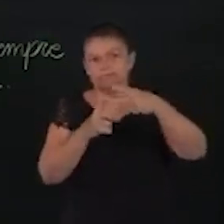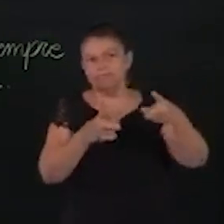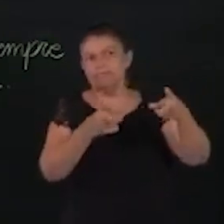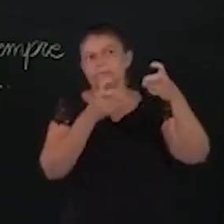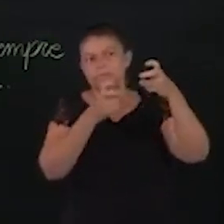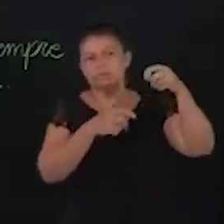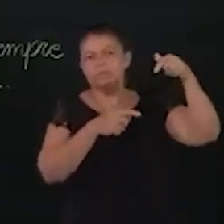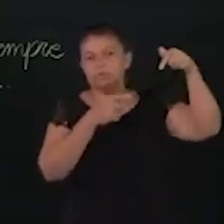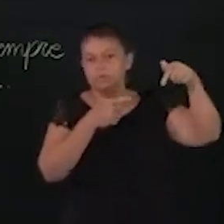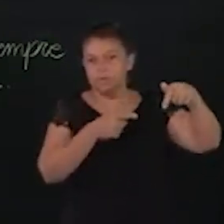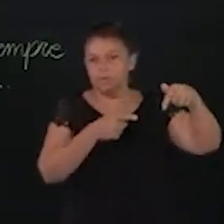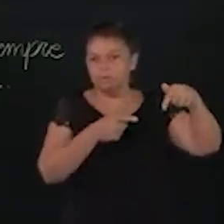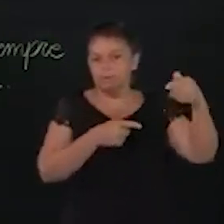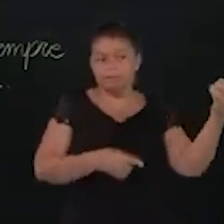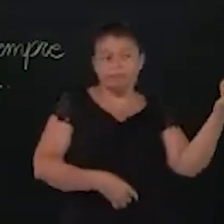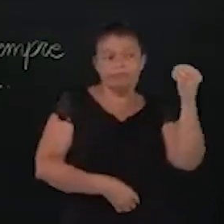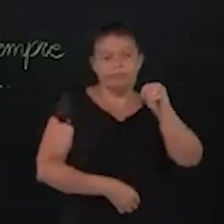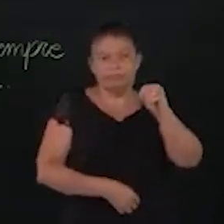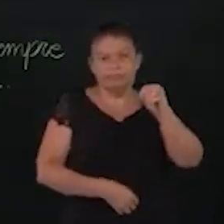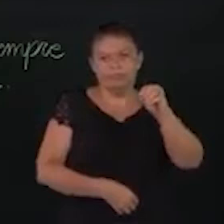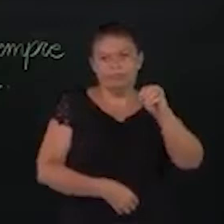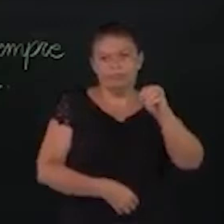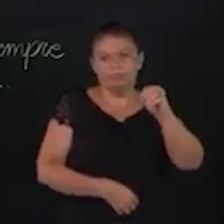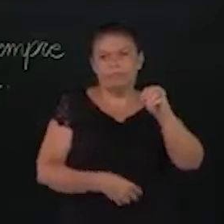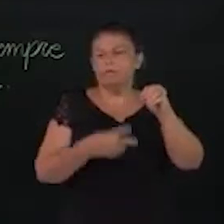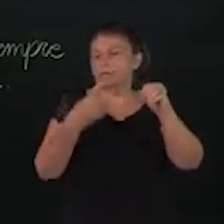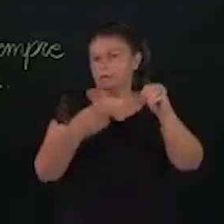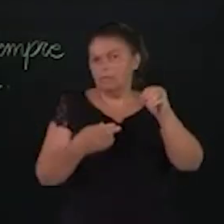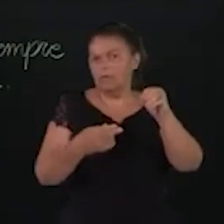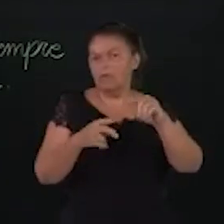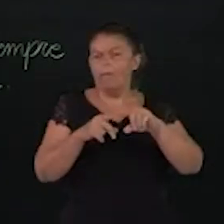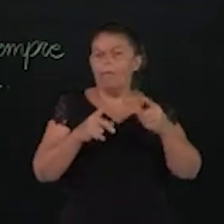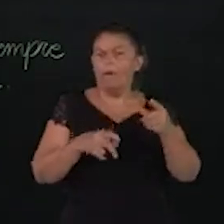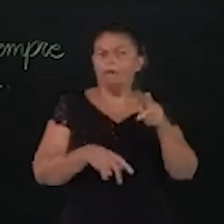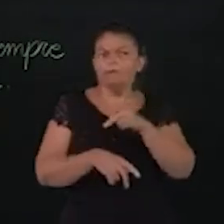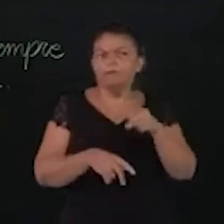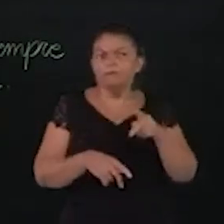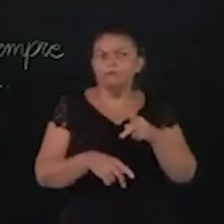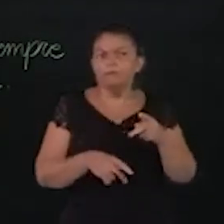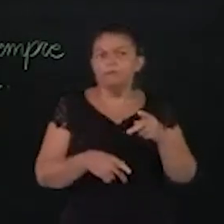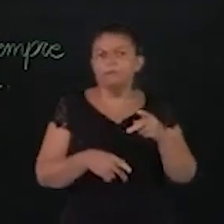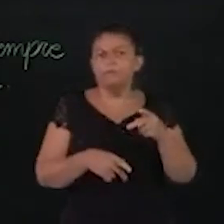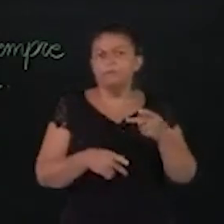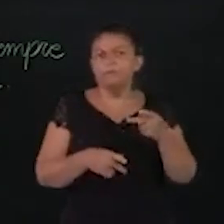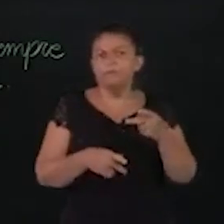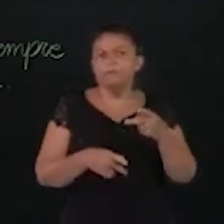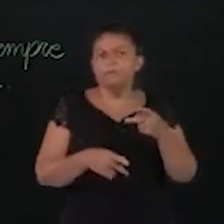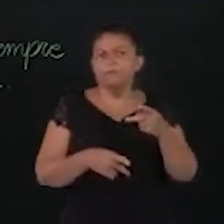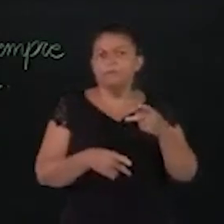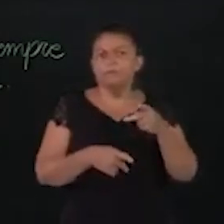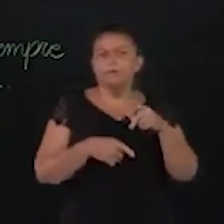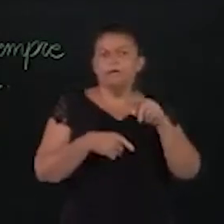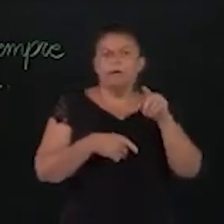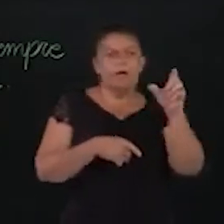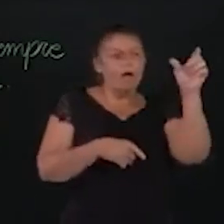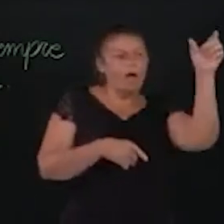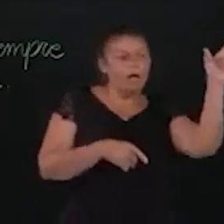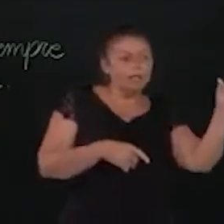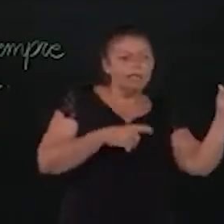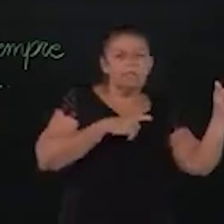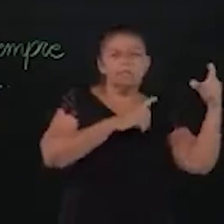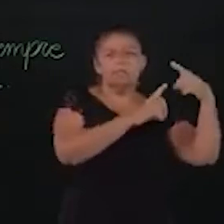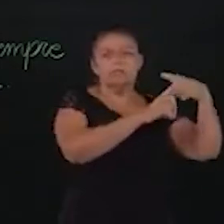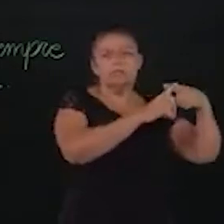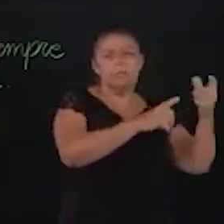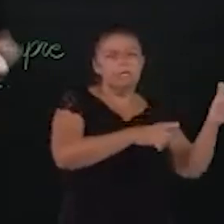reparem que esse 7 eu joguei para cá. Mas, professor, aqui tem sinal de mais, aqui não tem. Não